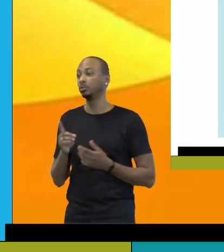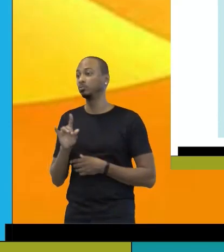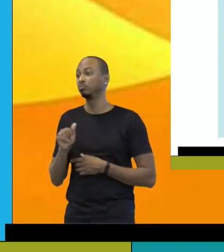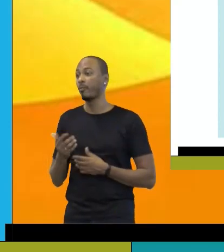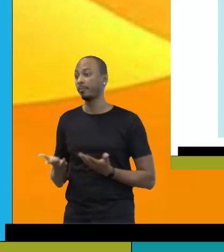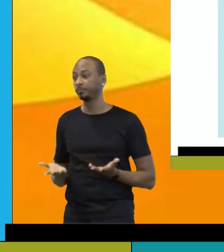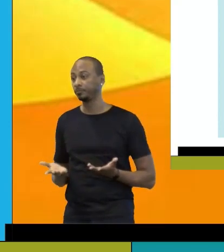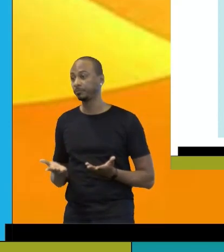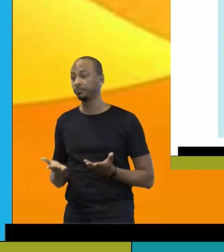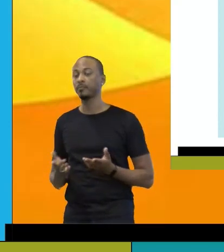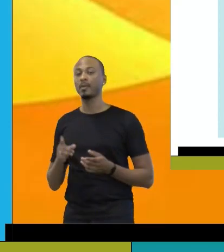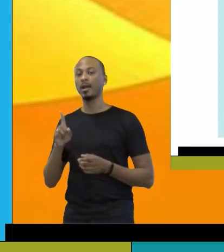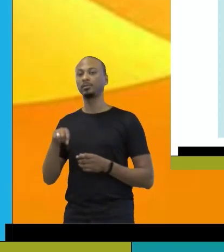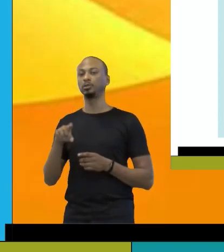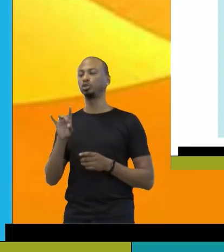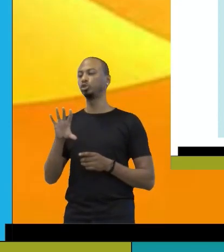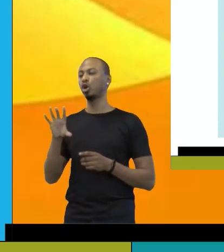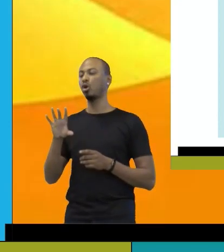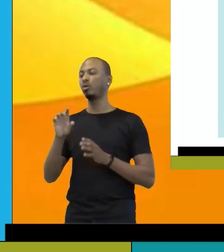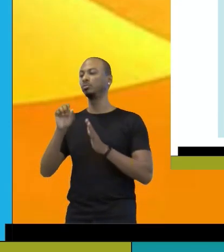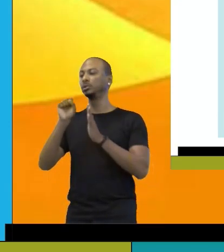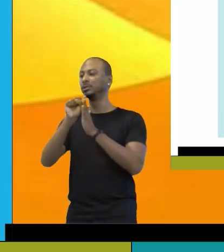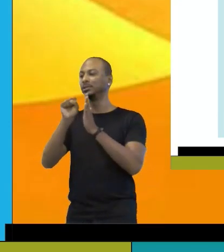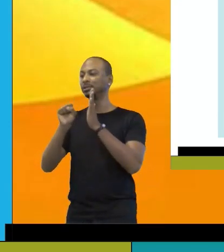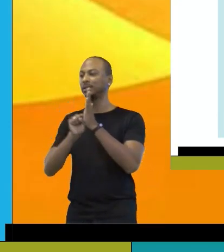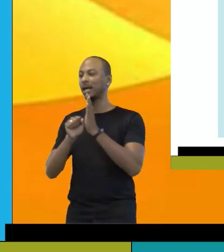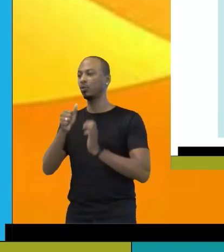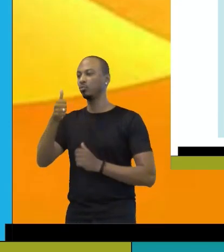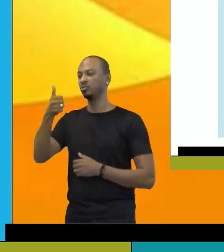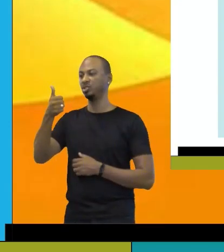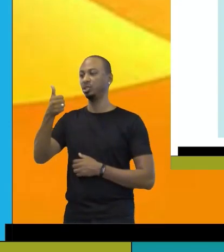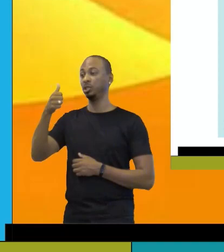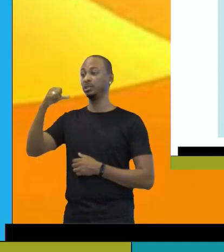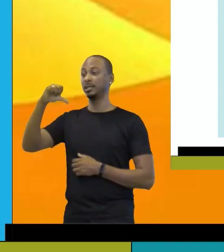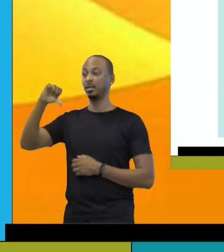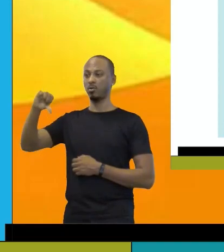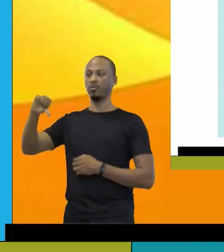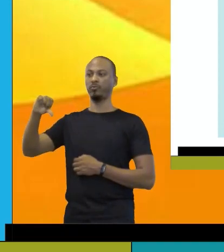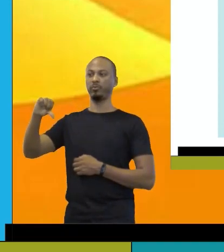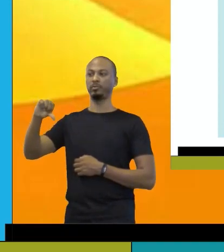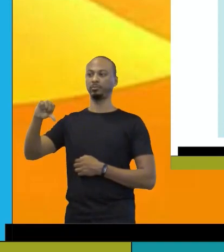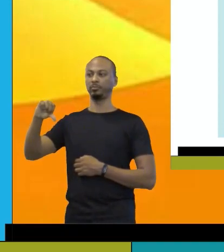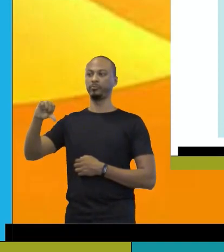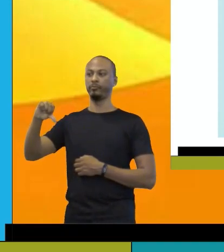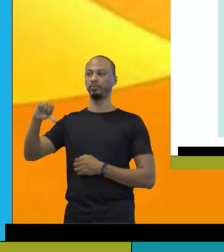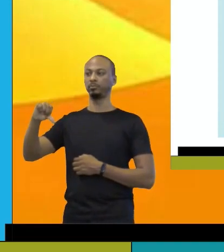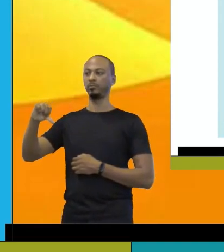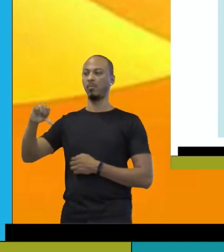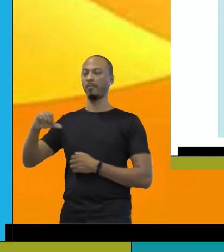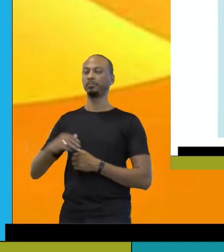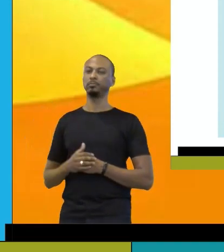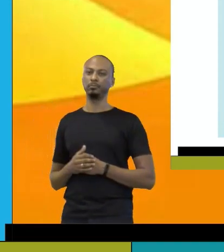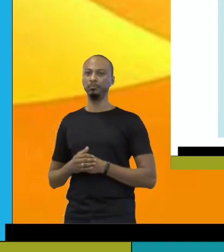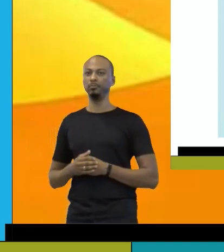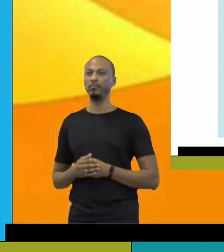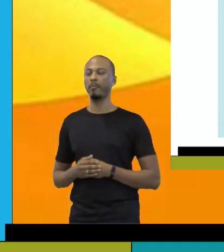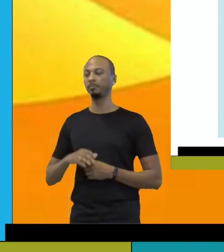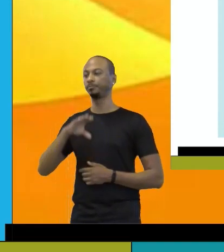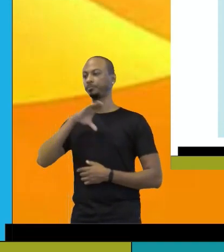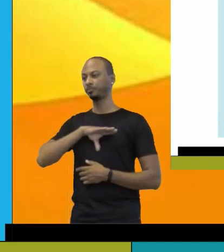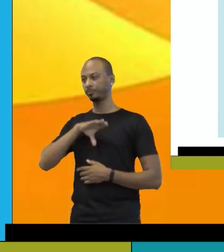A unificação italiana só aconteceu no século XIX. Portugal foi o primeiro